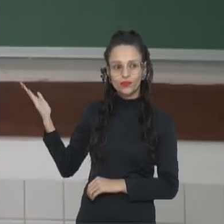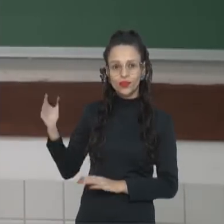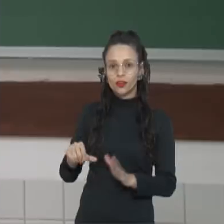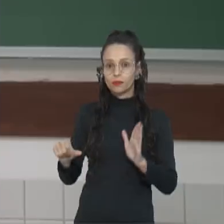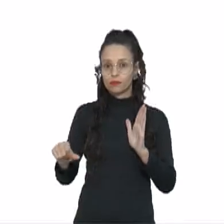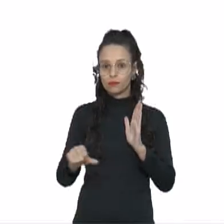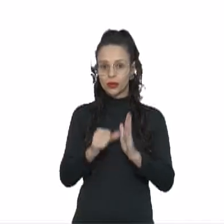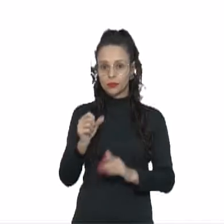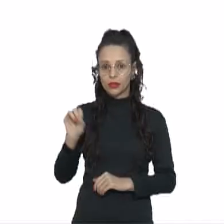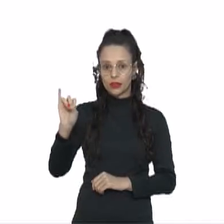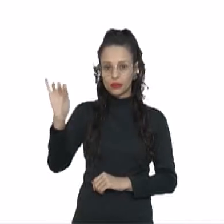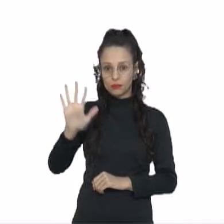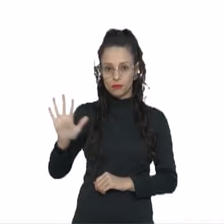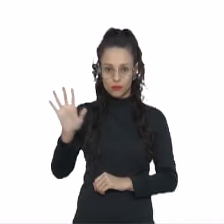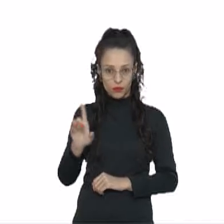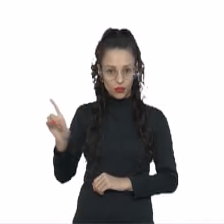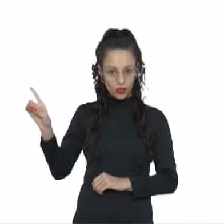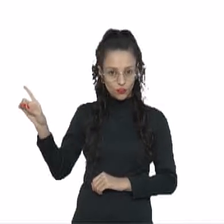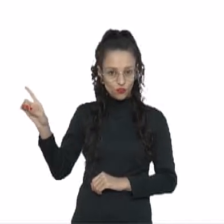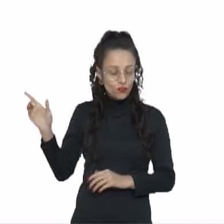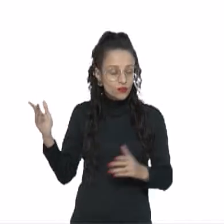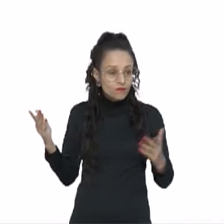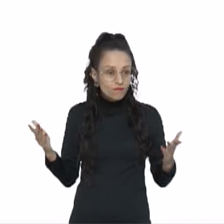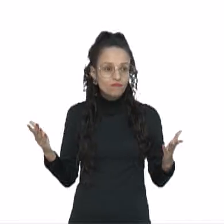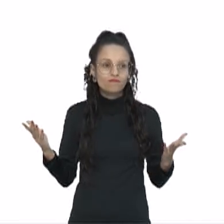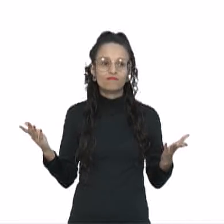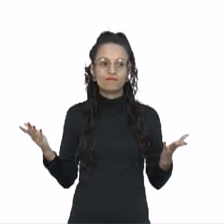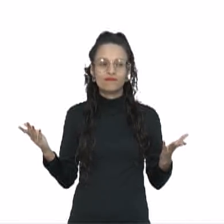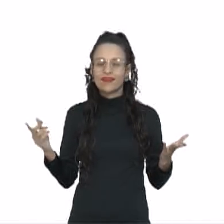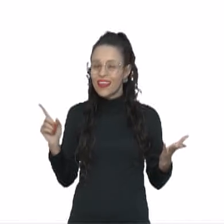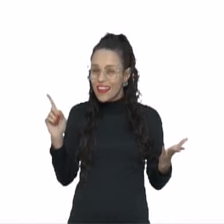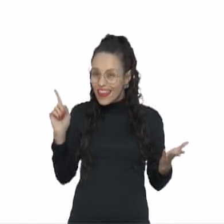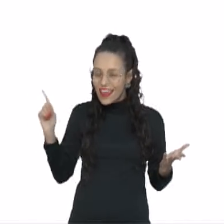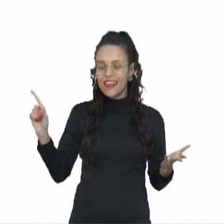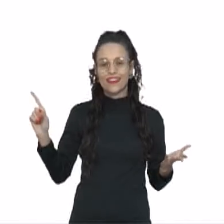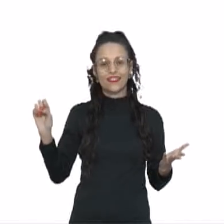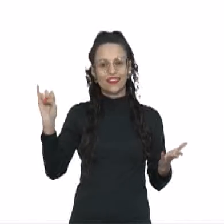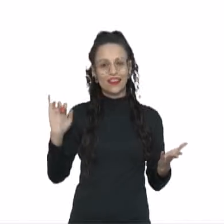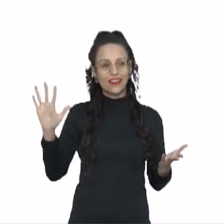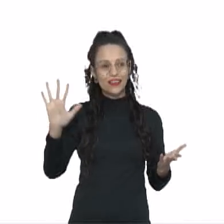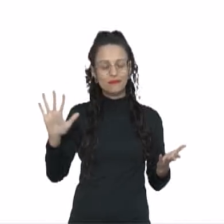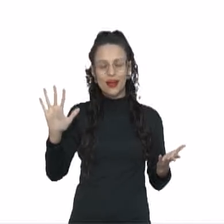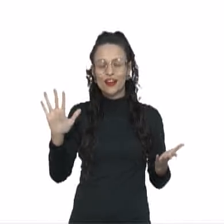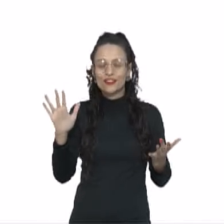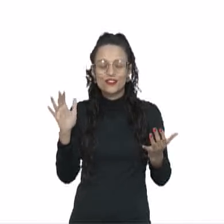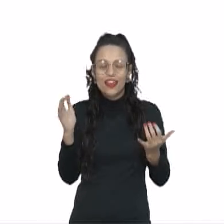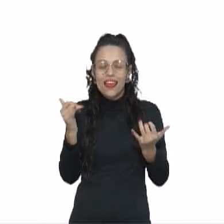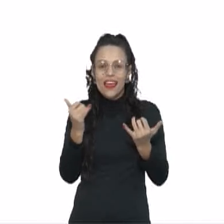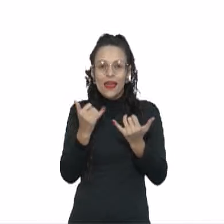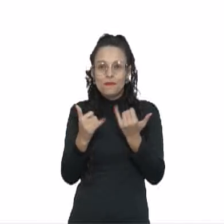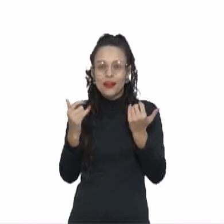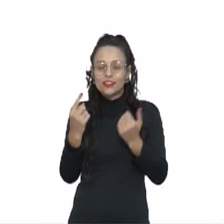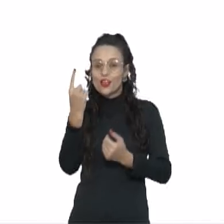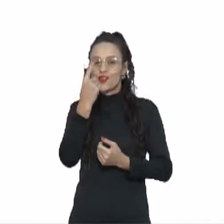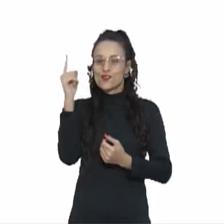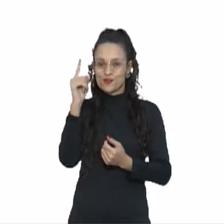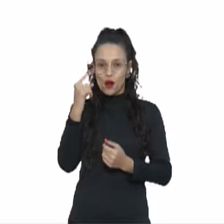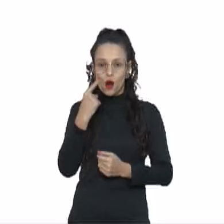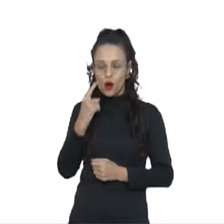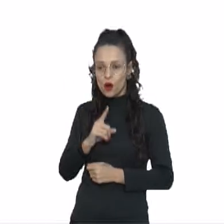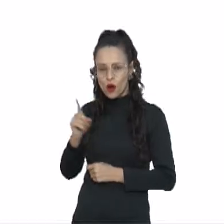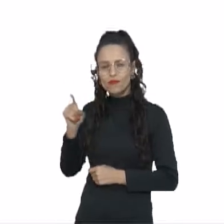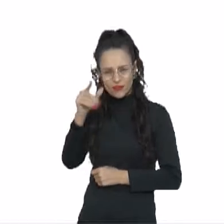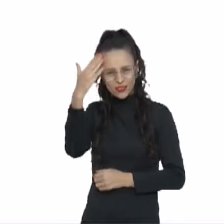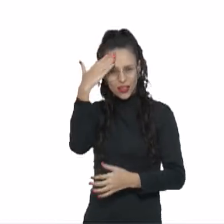imagem, que já, como diz o outro, essa imagem deveria ser a cereja do bolo da aula. Você saberia dizer do que se trata